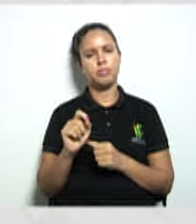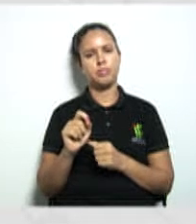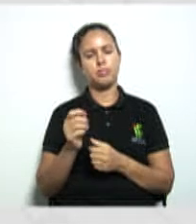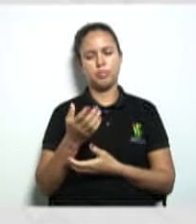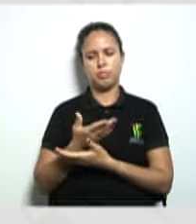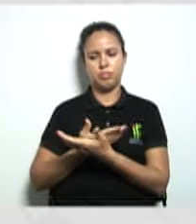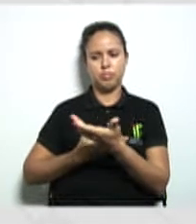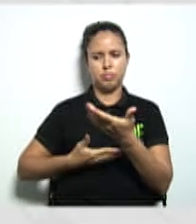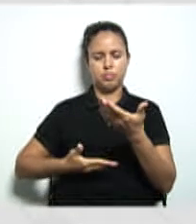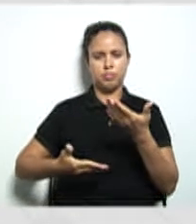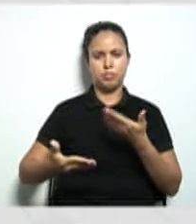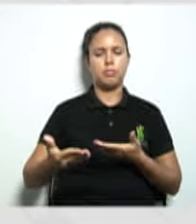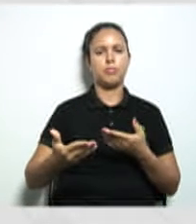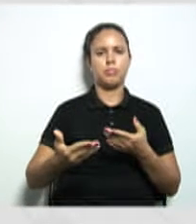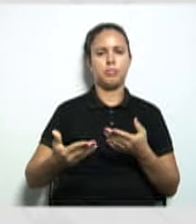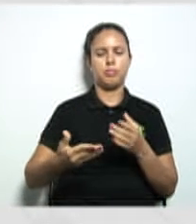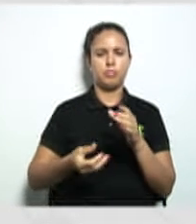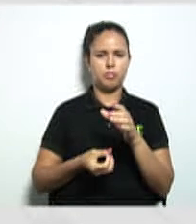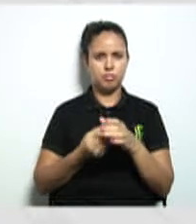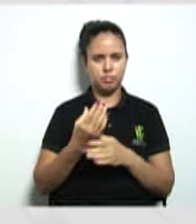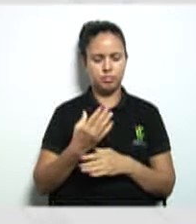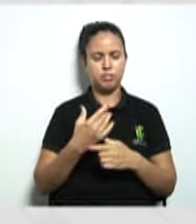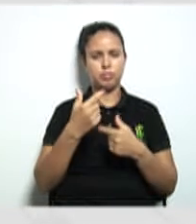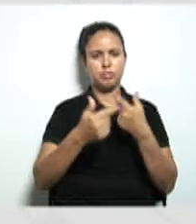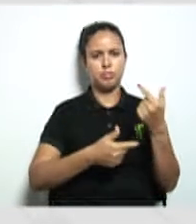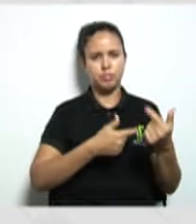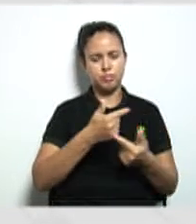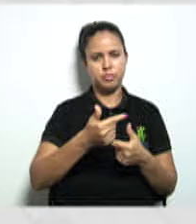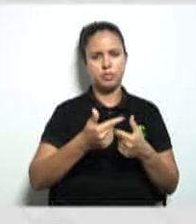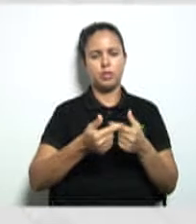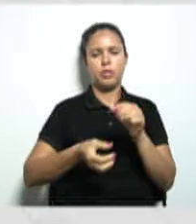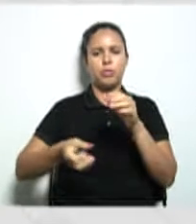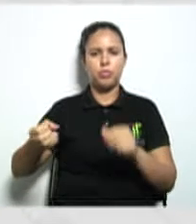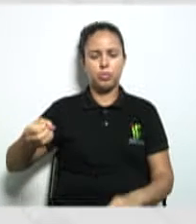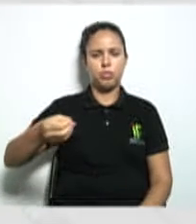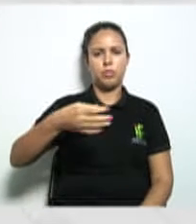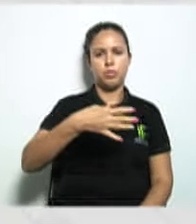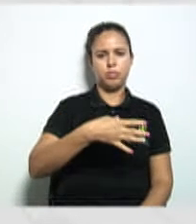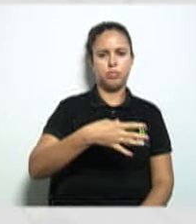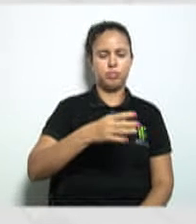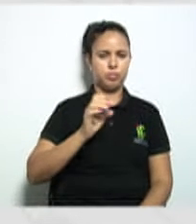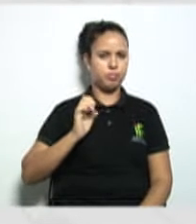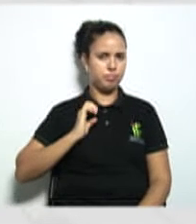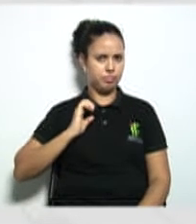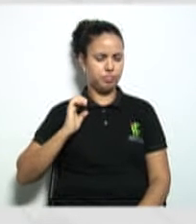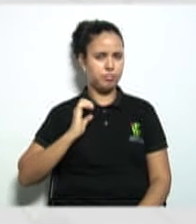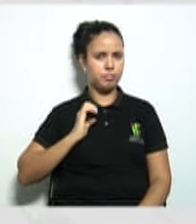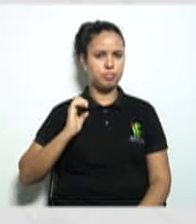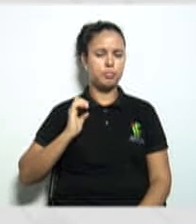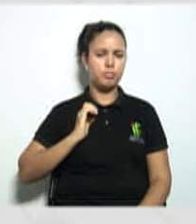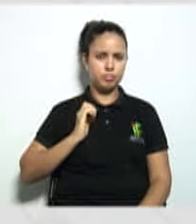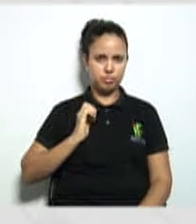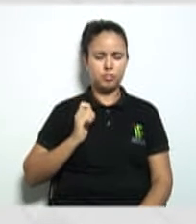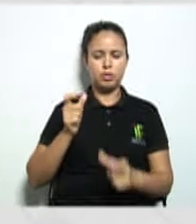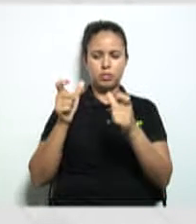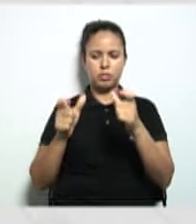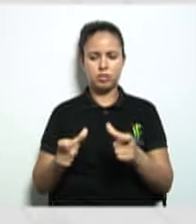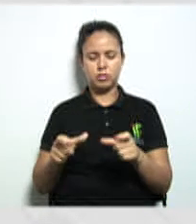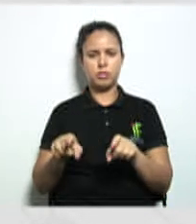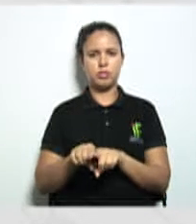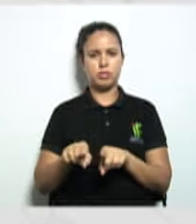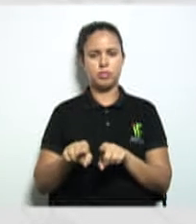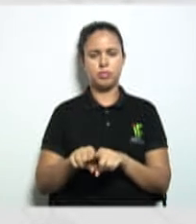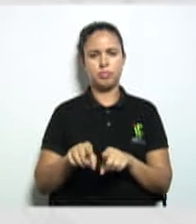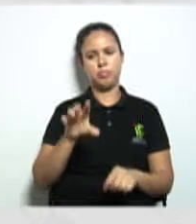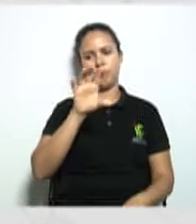da produção do serviço gere novas riquezas locais e regional. O que isso significa? Também está